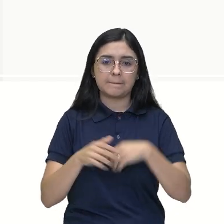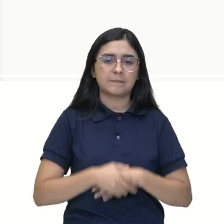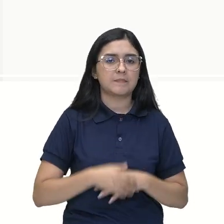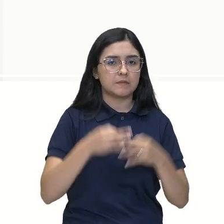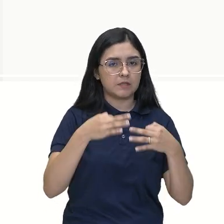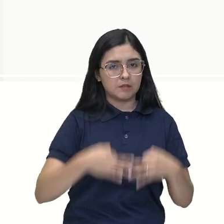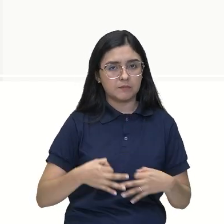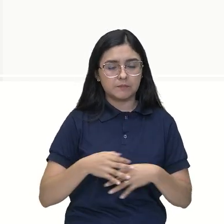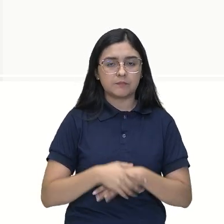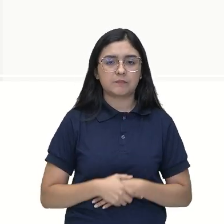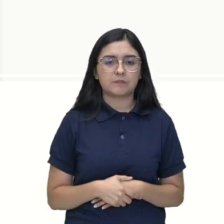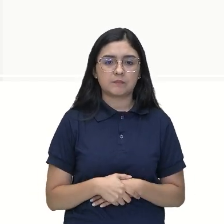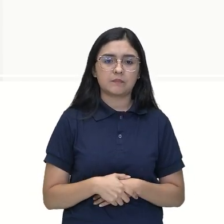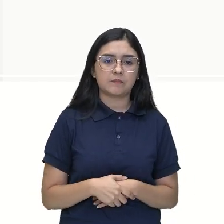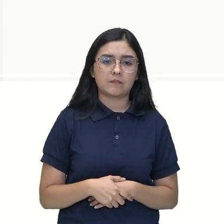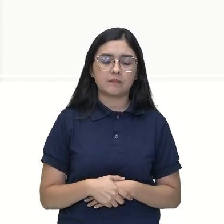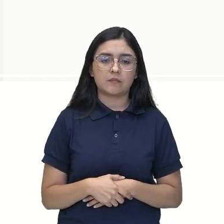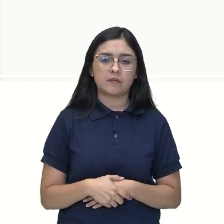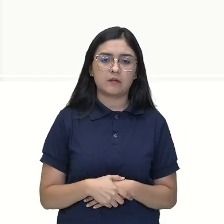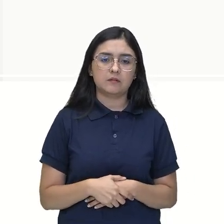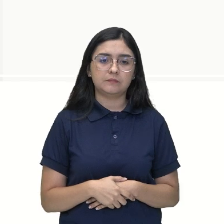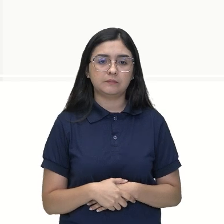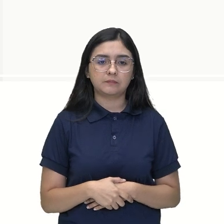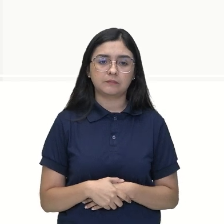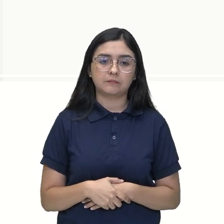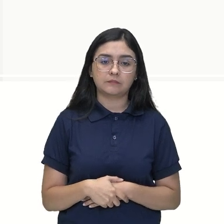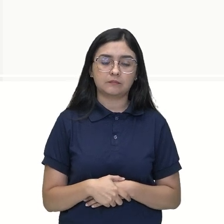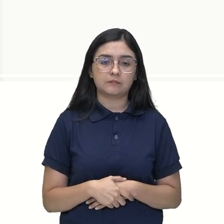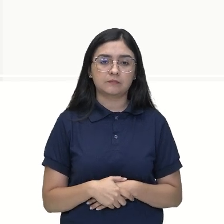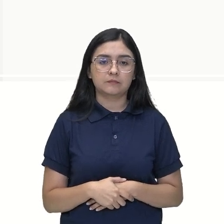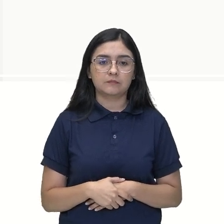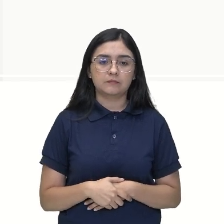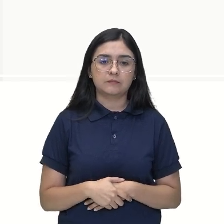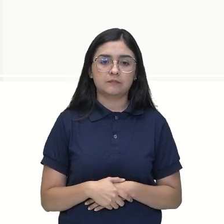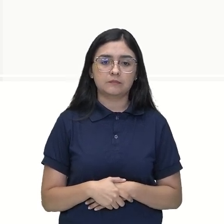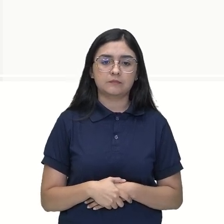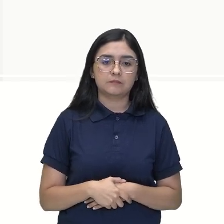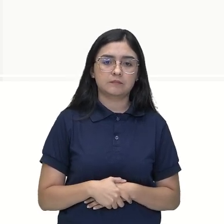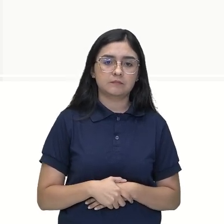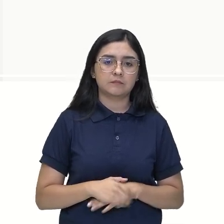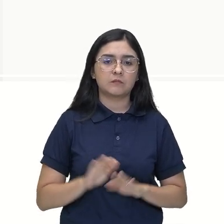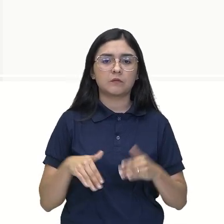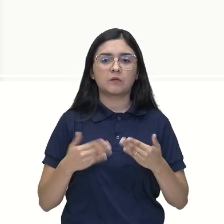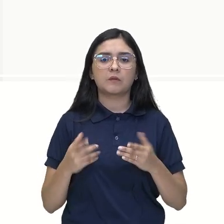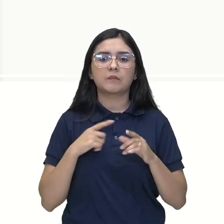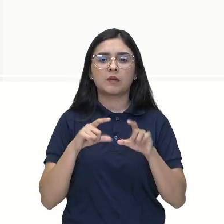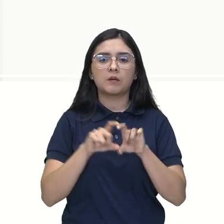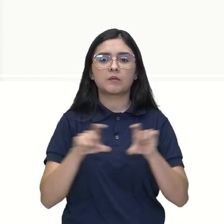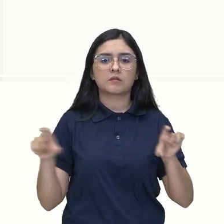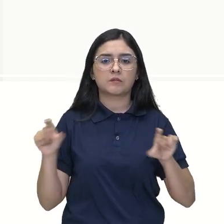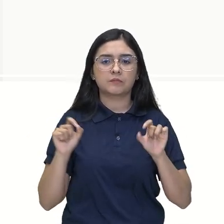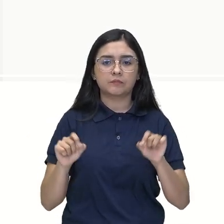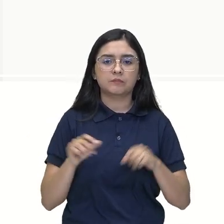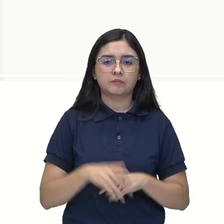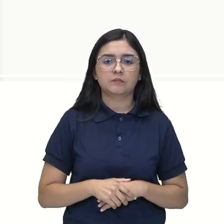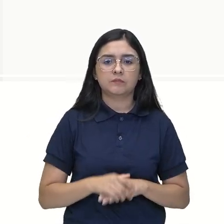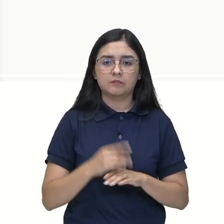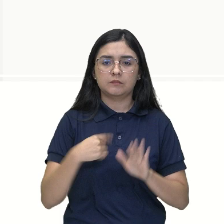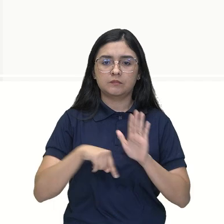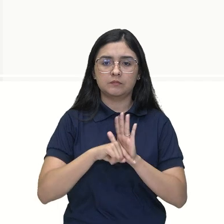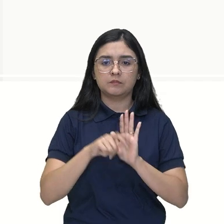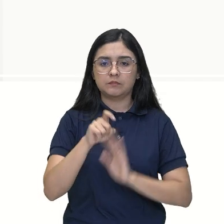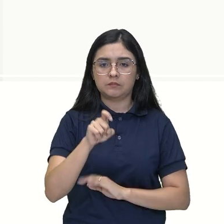Bacana? Menos b sobre 2a. Bom, quem é a minha equação? Menos x